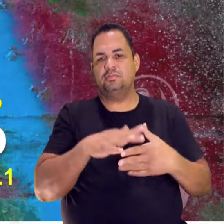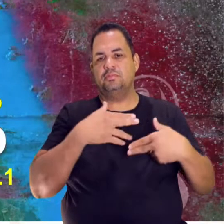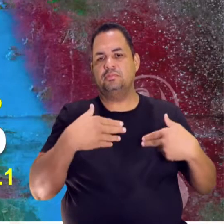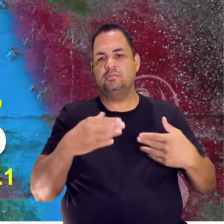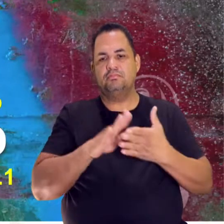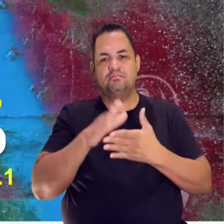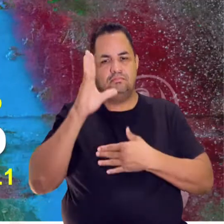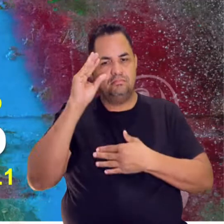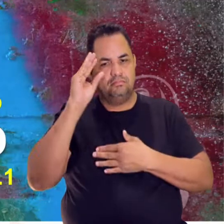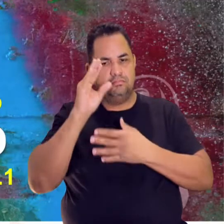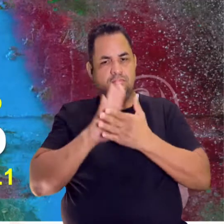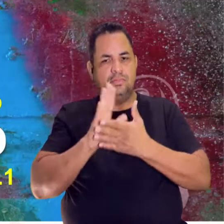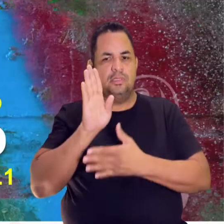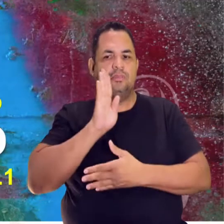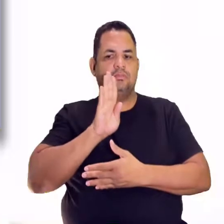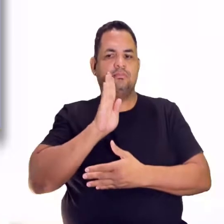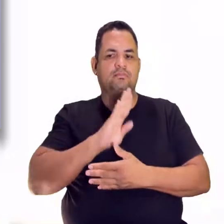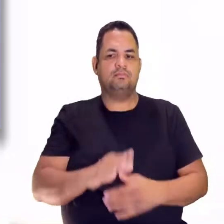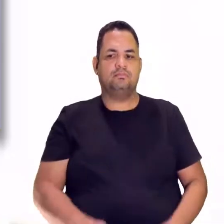vai ser muito legal.